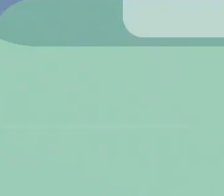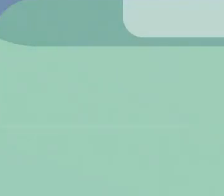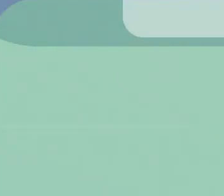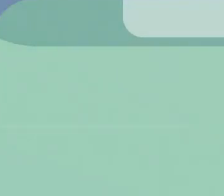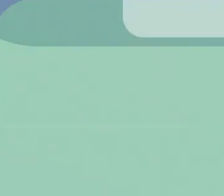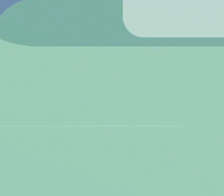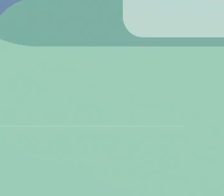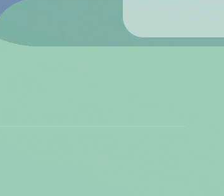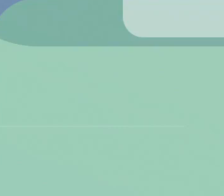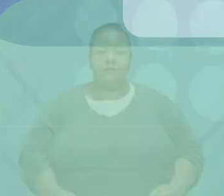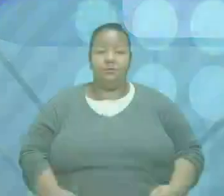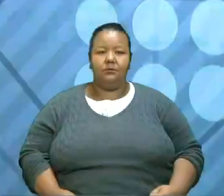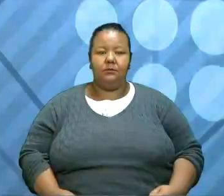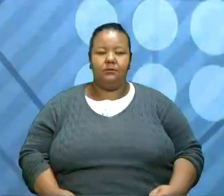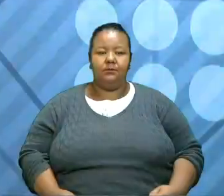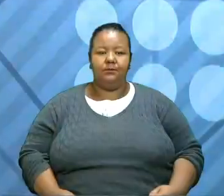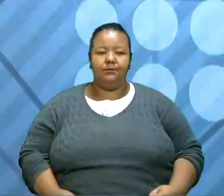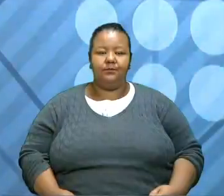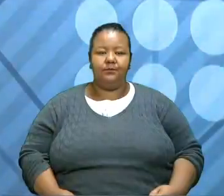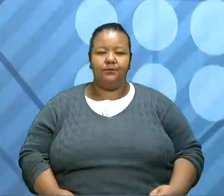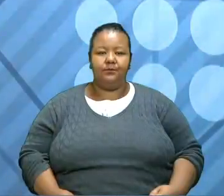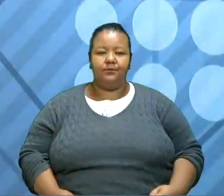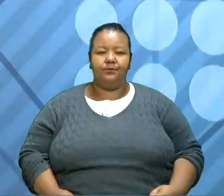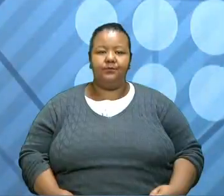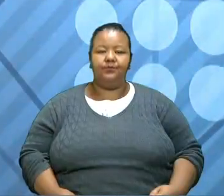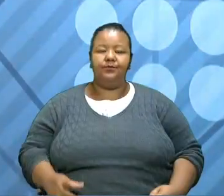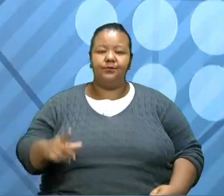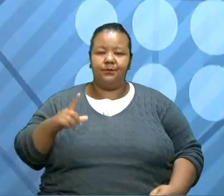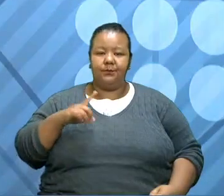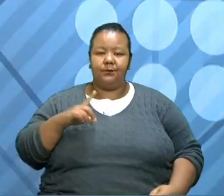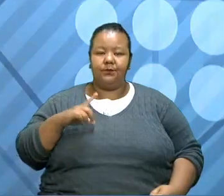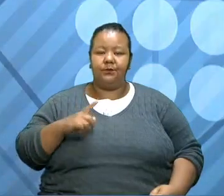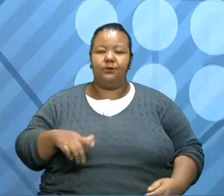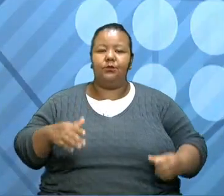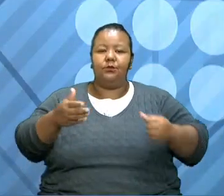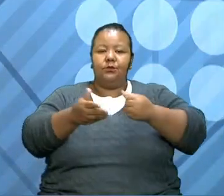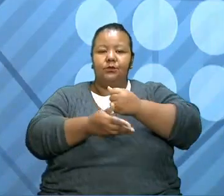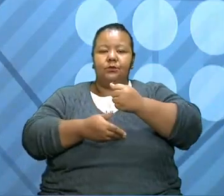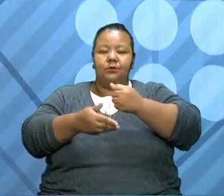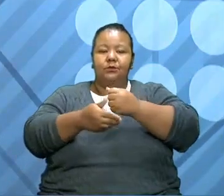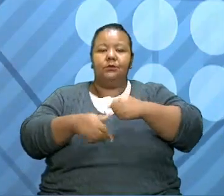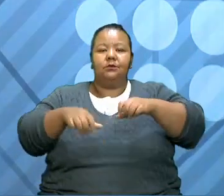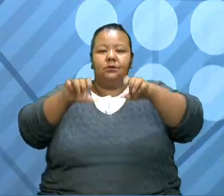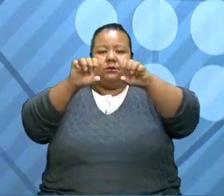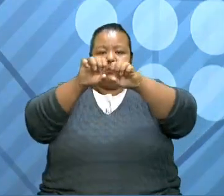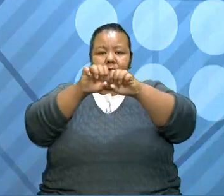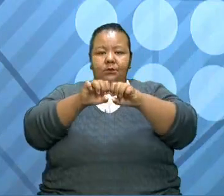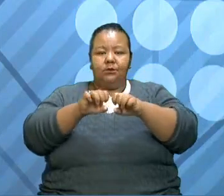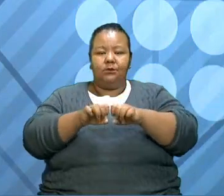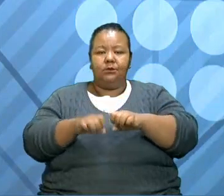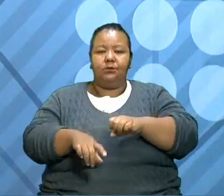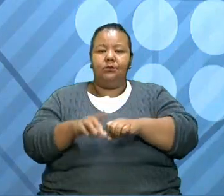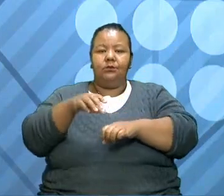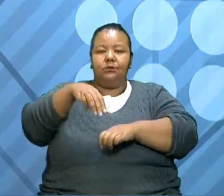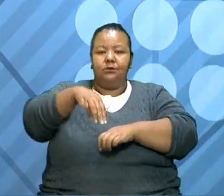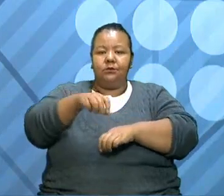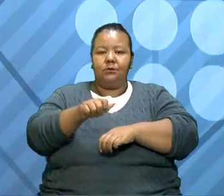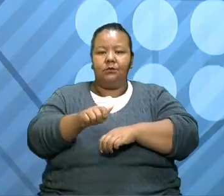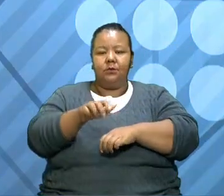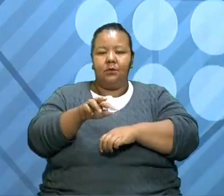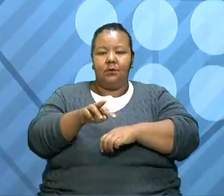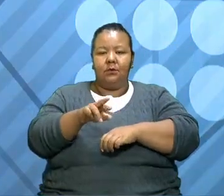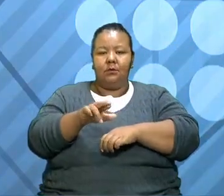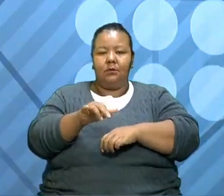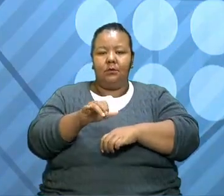Estruturas organizacionais contemporâneas. Eu tenho, basicamente, a estrutura matricial, eu tenho a minha